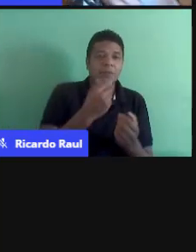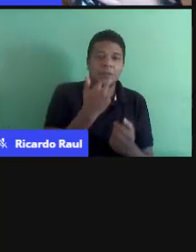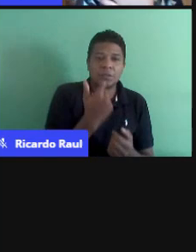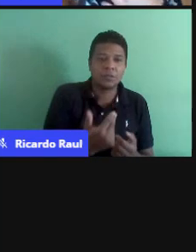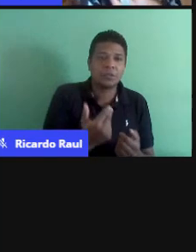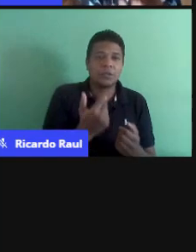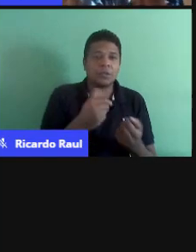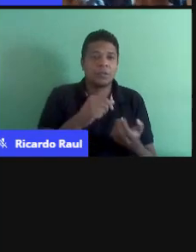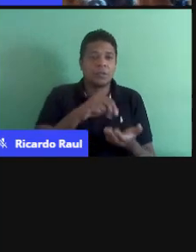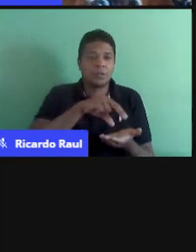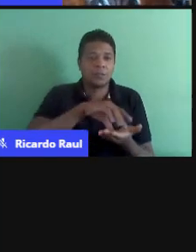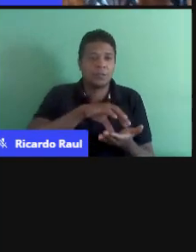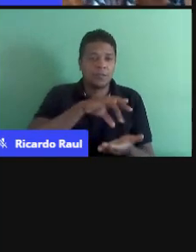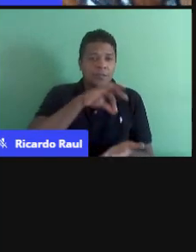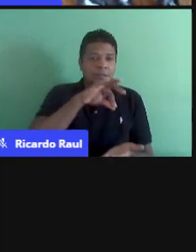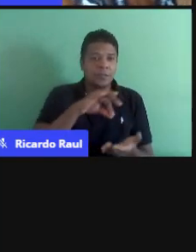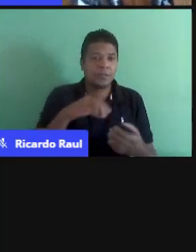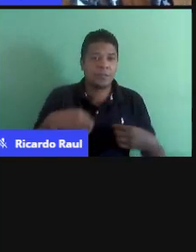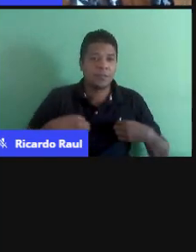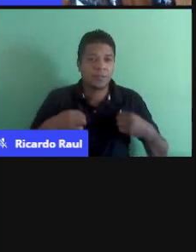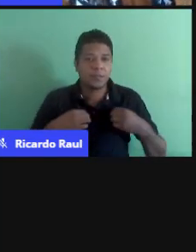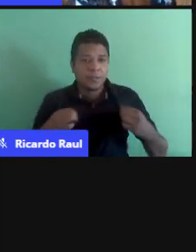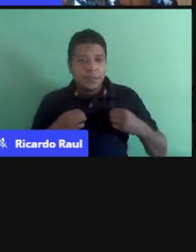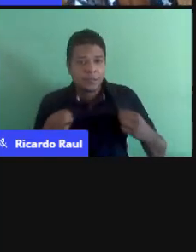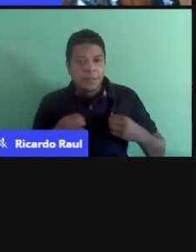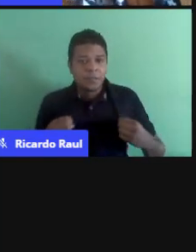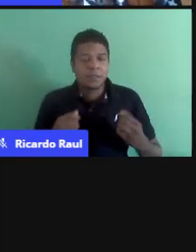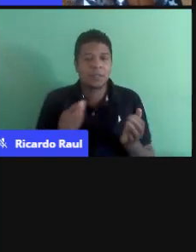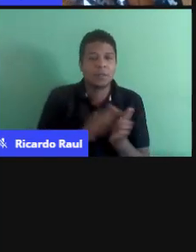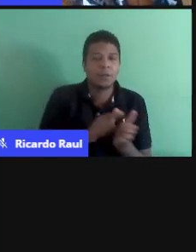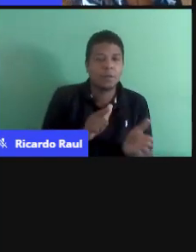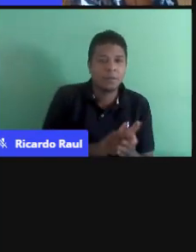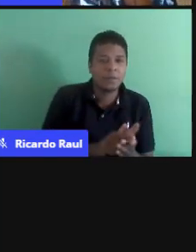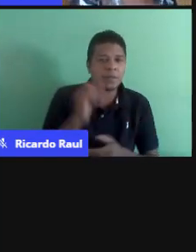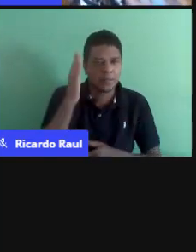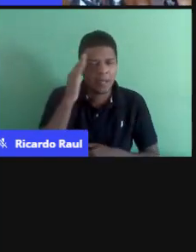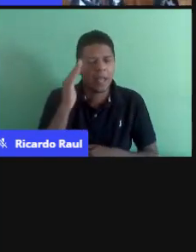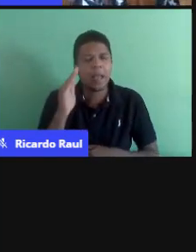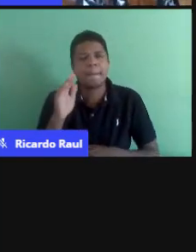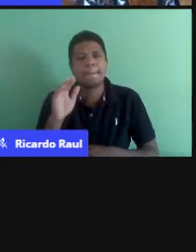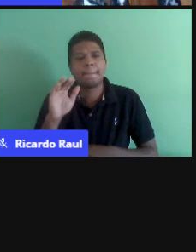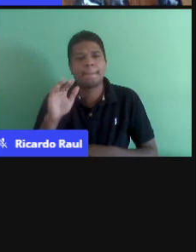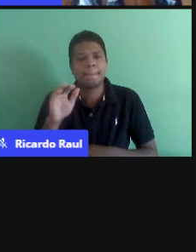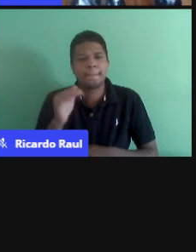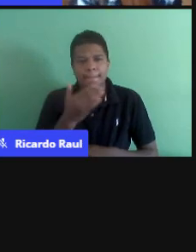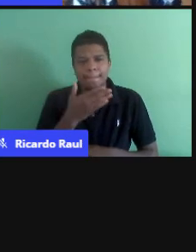exemplos de algumas possibilidades que vocês sabem melhor do que nós, mas nós temos que